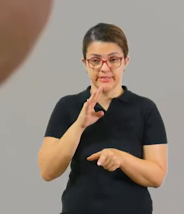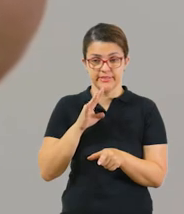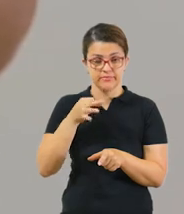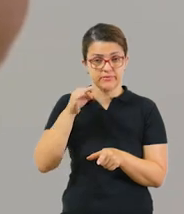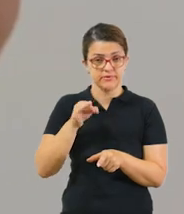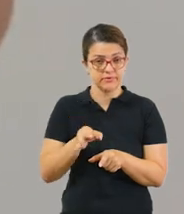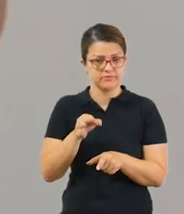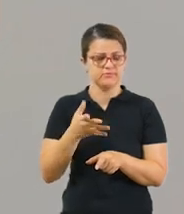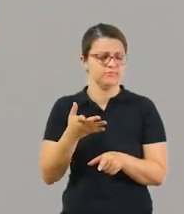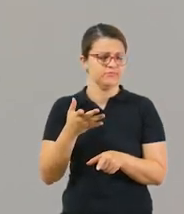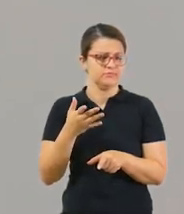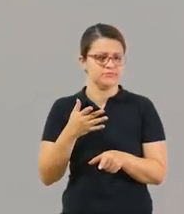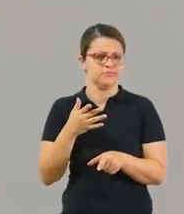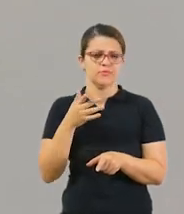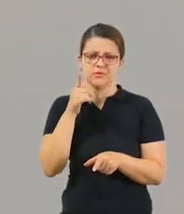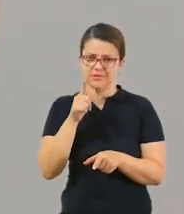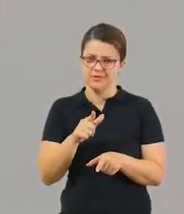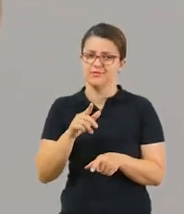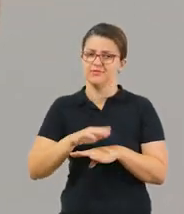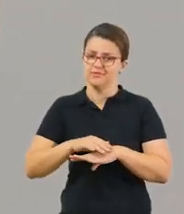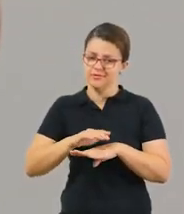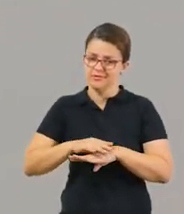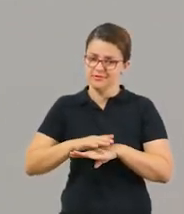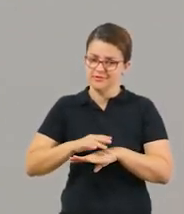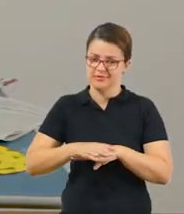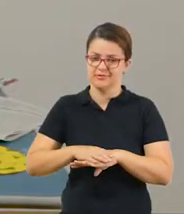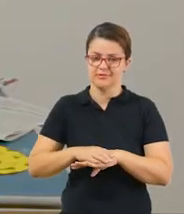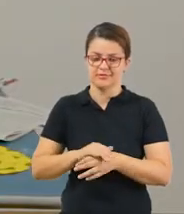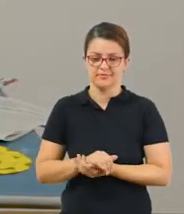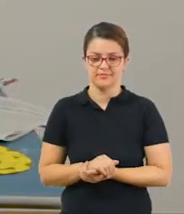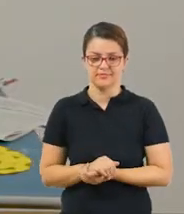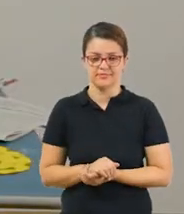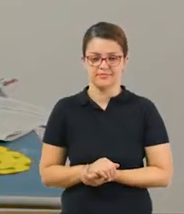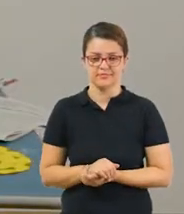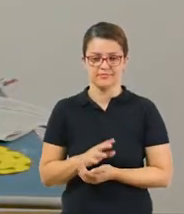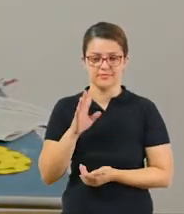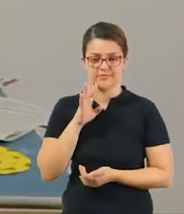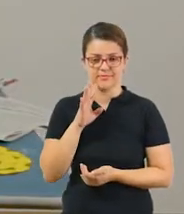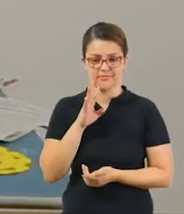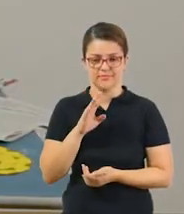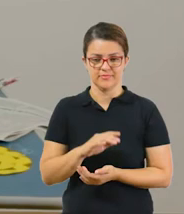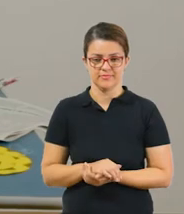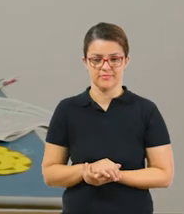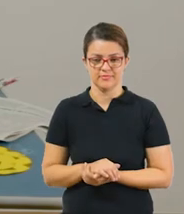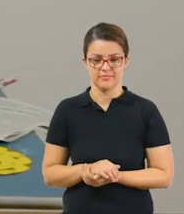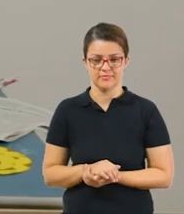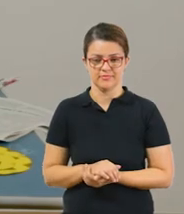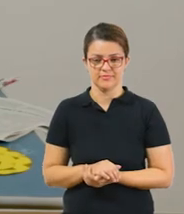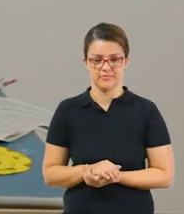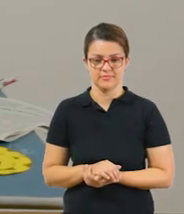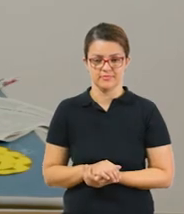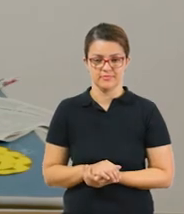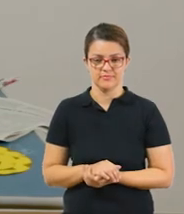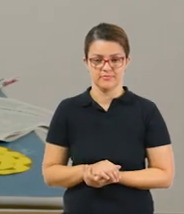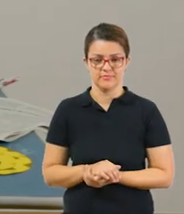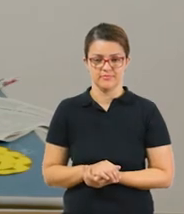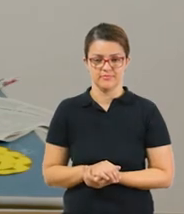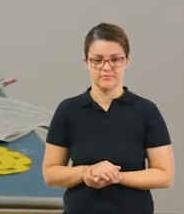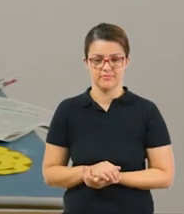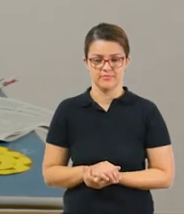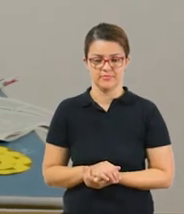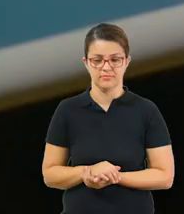que fica tem certeza que vocês vão conseguir fazer olha lá o nosso caracolzinho